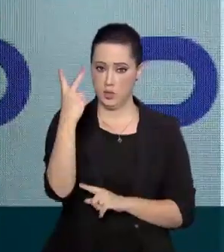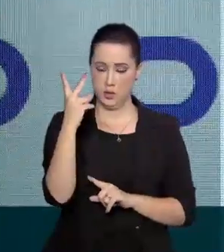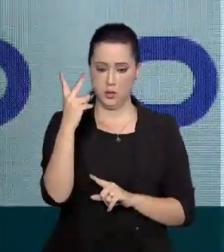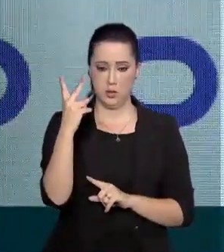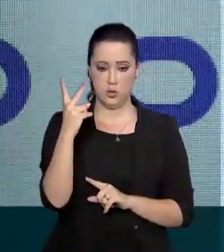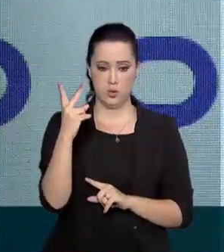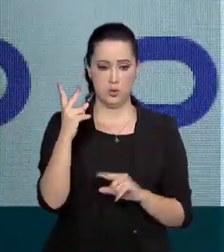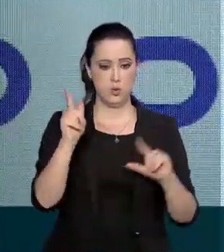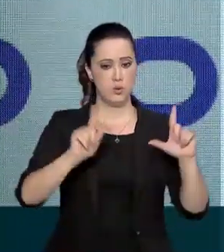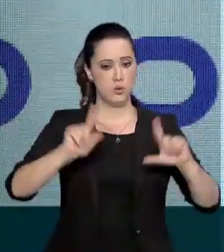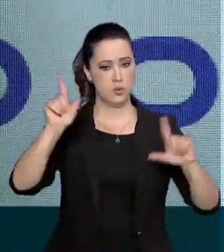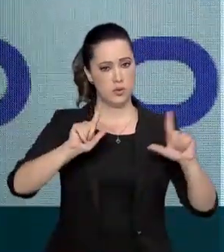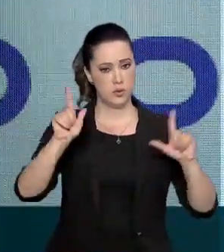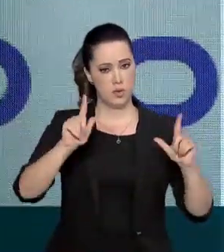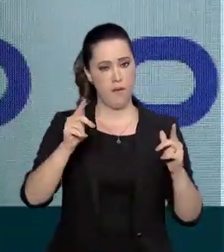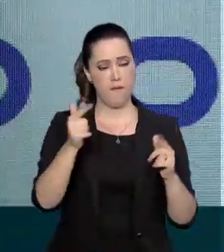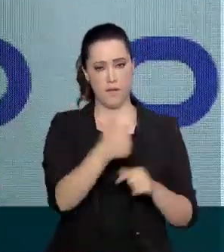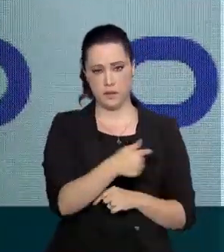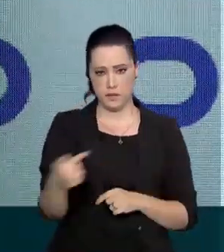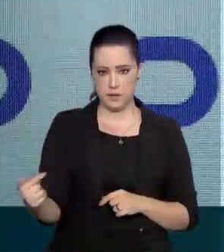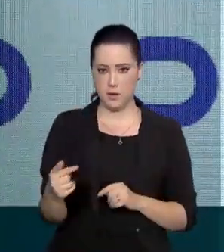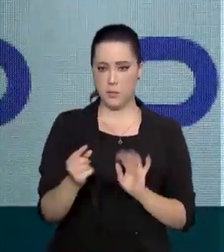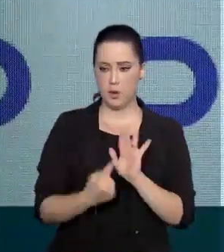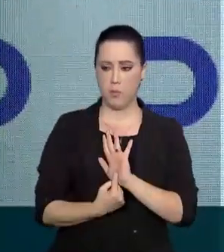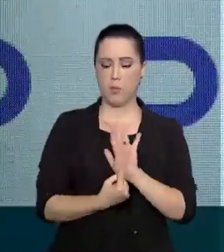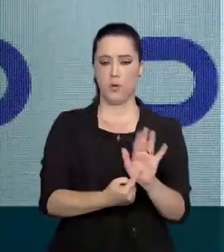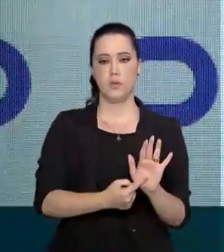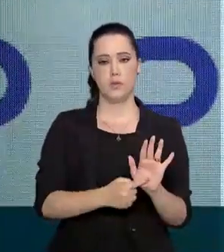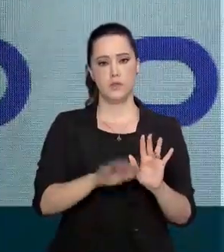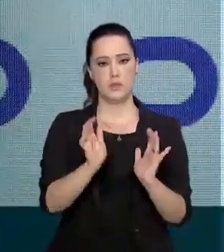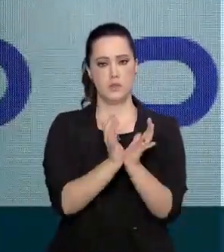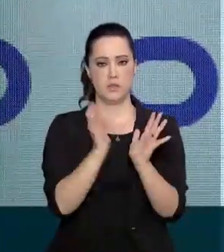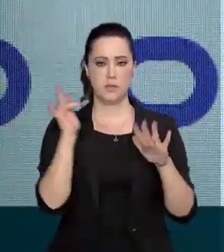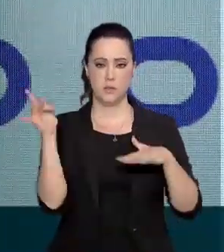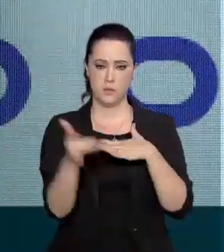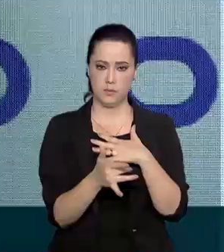semana, bote nas mídias sociais, né?